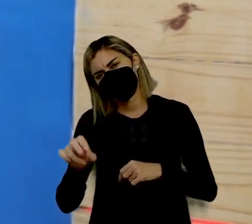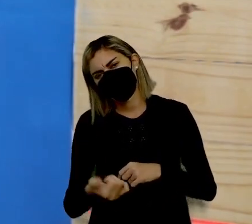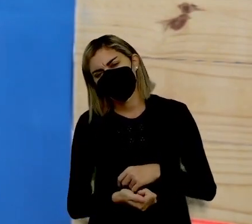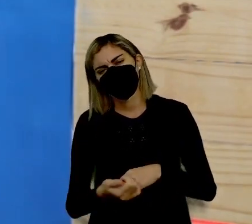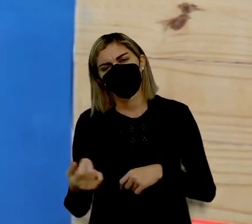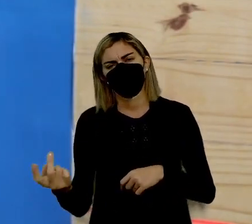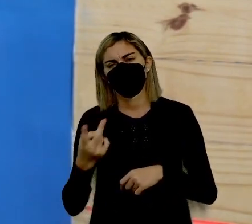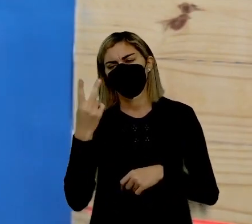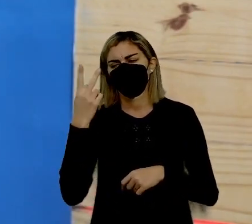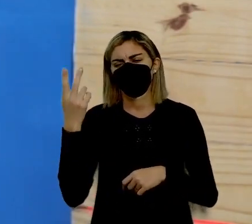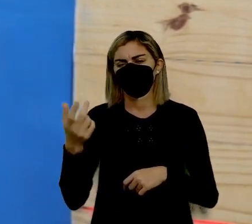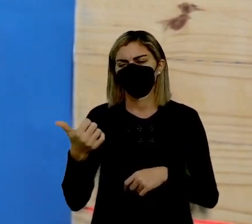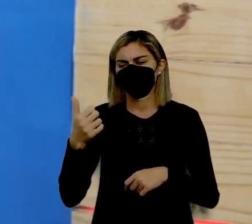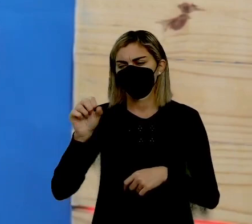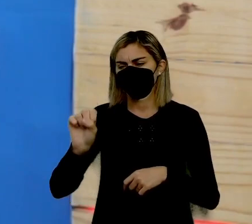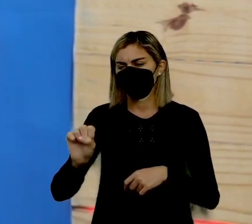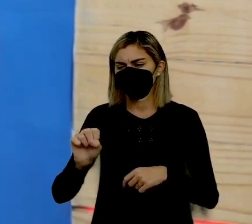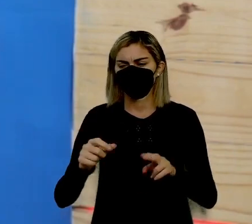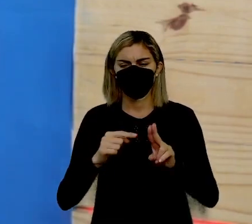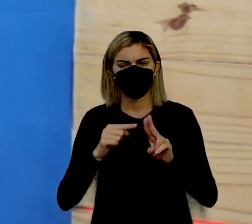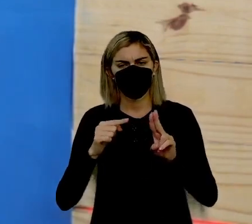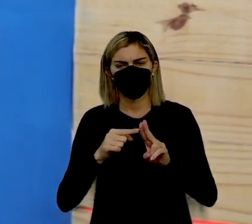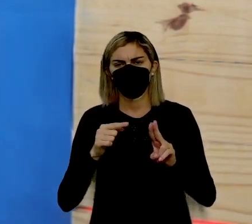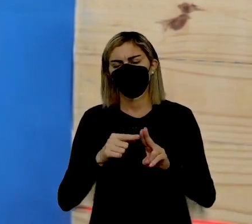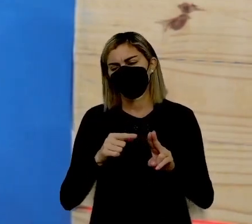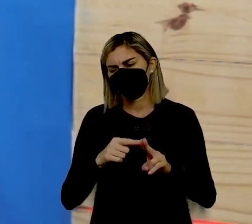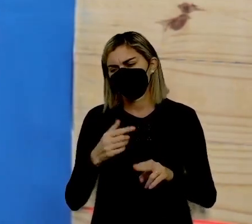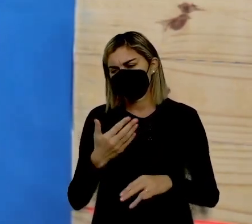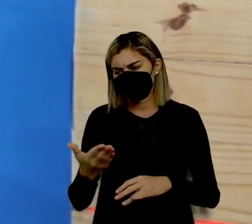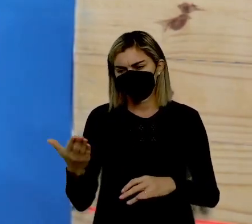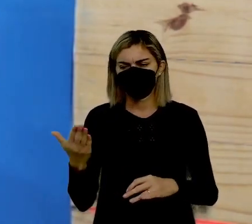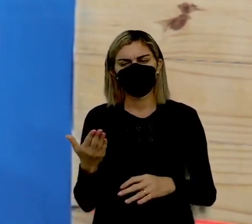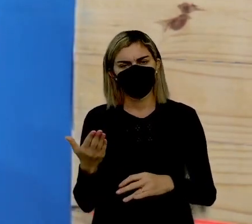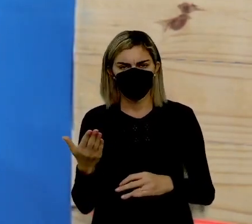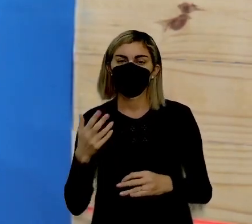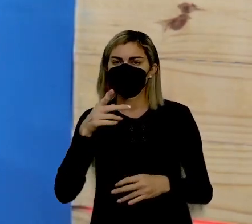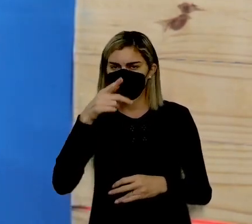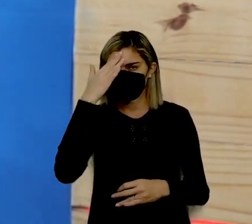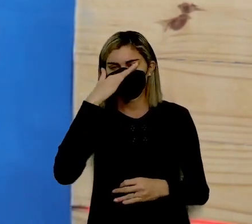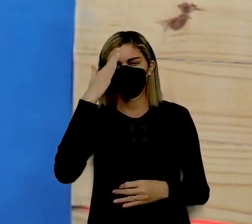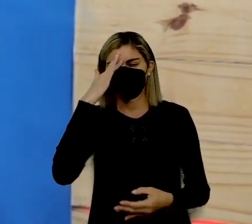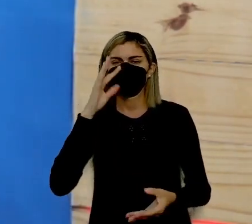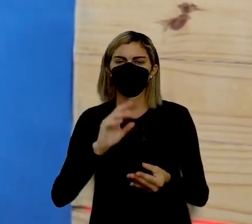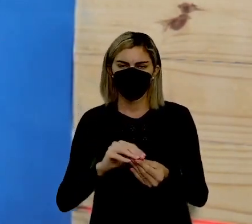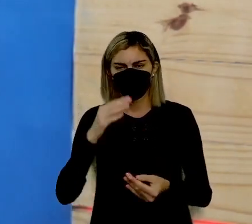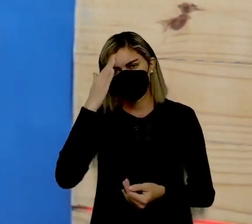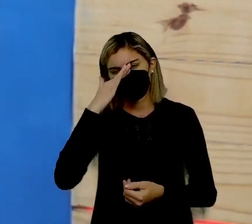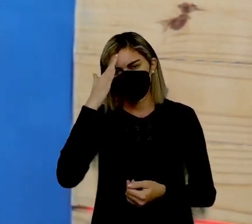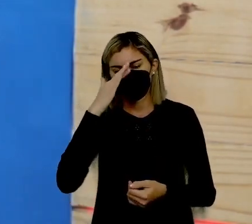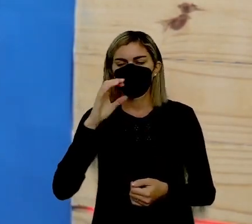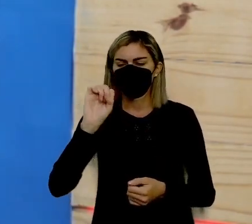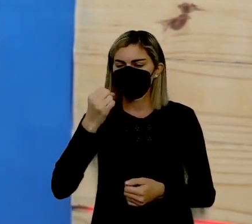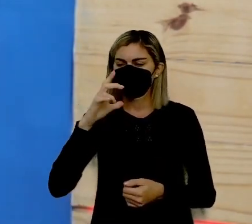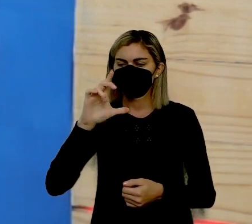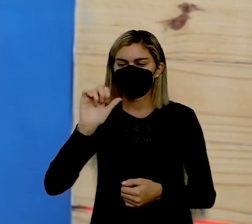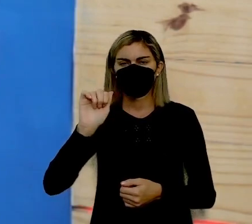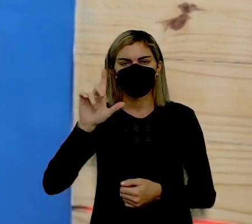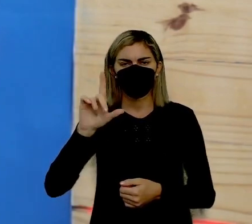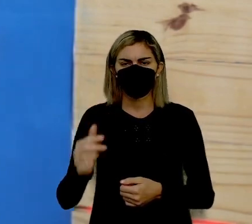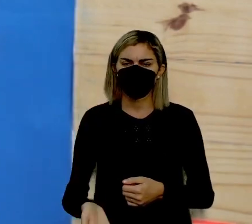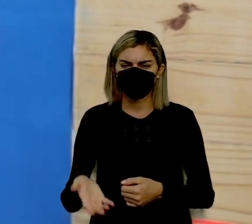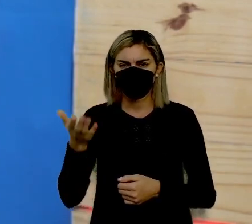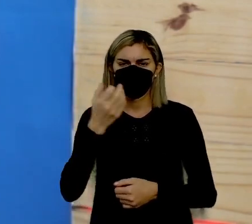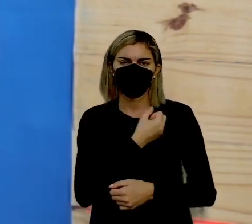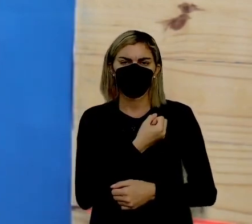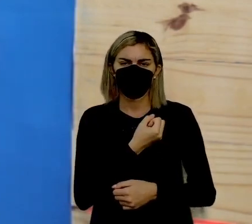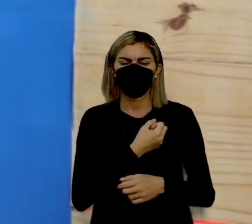numérico, 18. Unidade, graus Celsius. Está friinho, você já entendeu. Porque a grandeza é escalar, só precisa do número